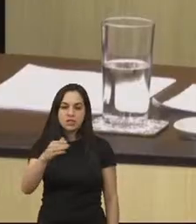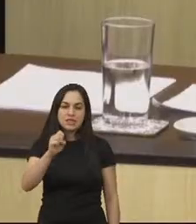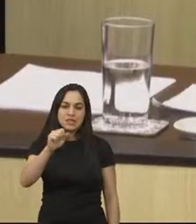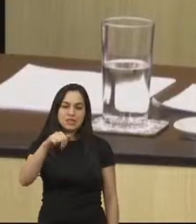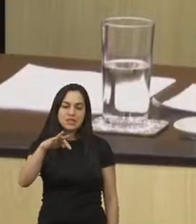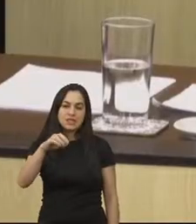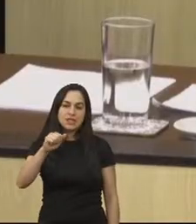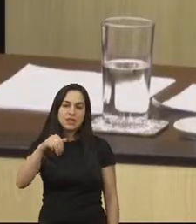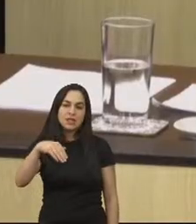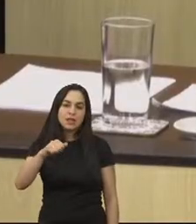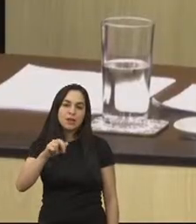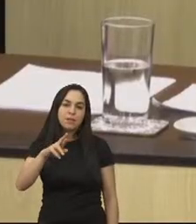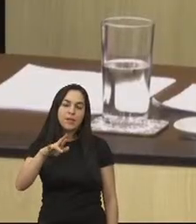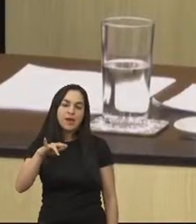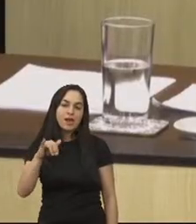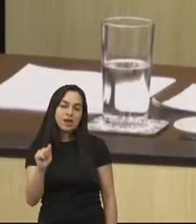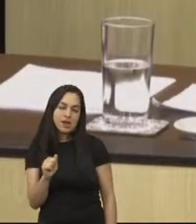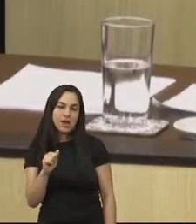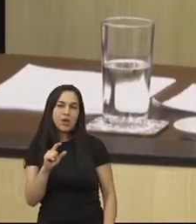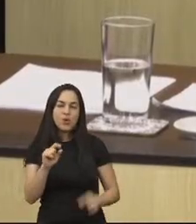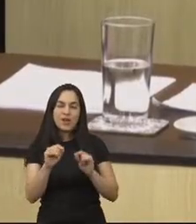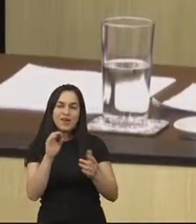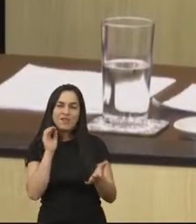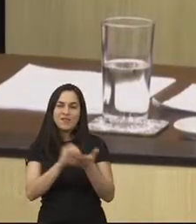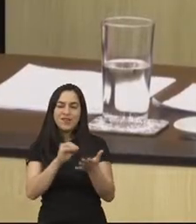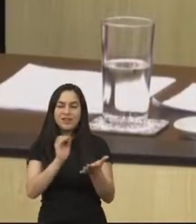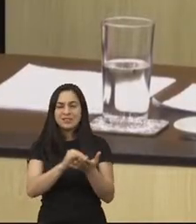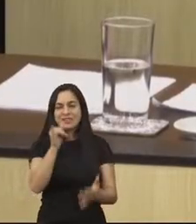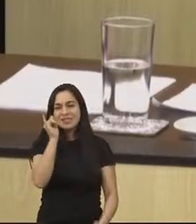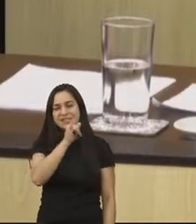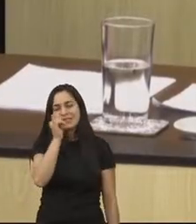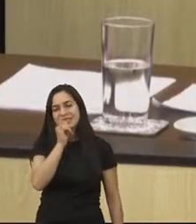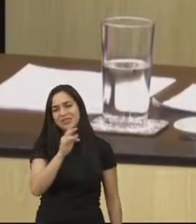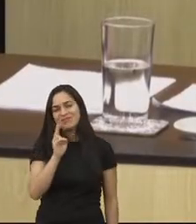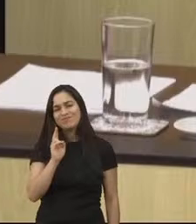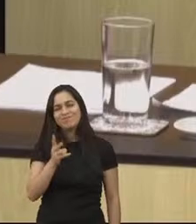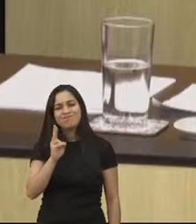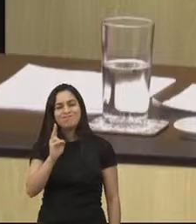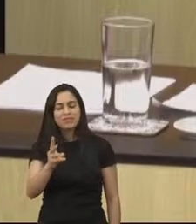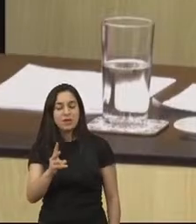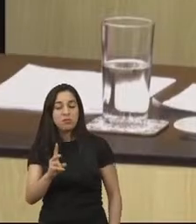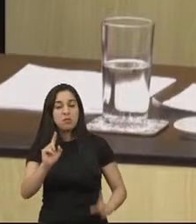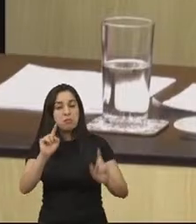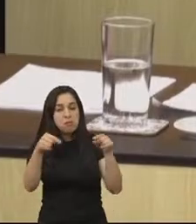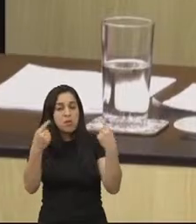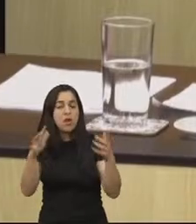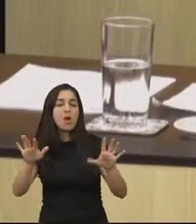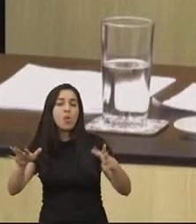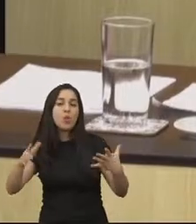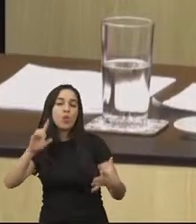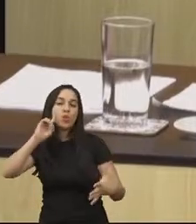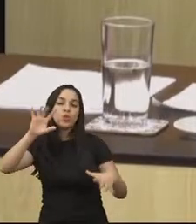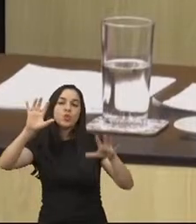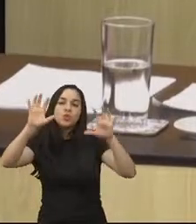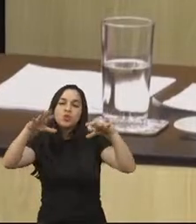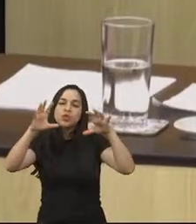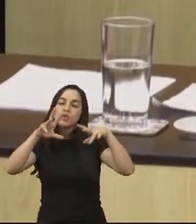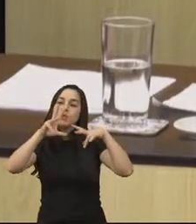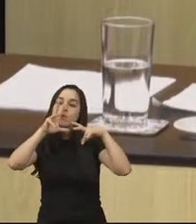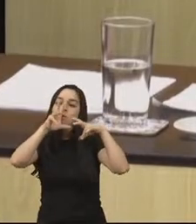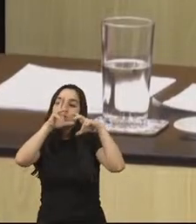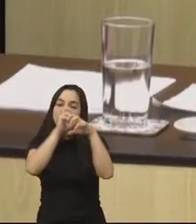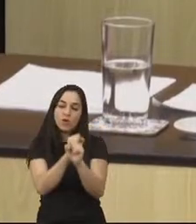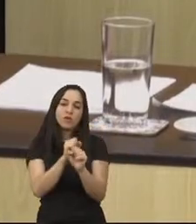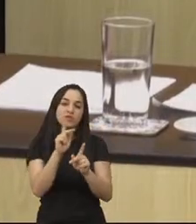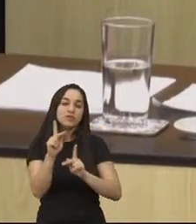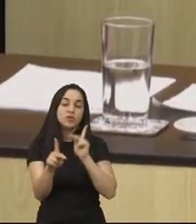Maria, o problema da falta de energia elétrica tem sido recorrente, agravado em dias de chuva muito fortes, fazendo com que a população